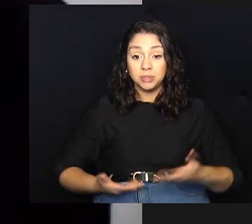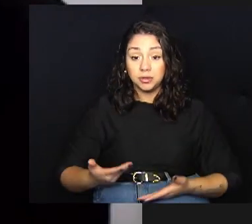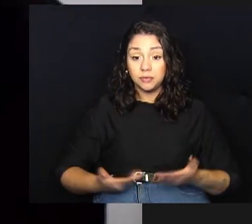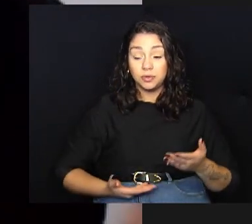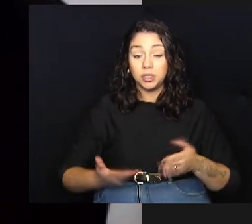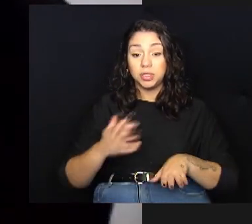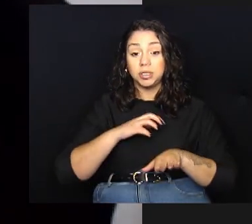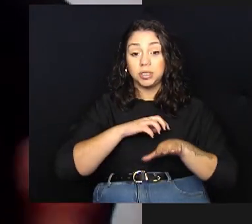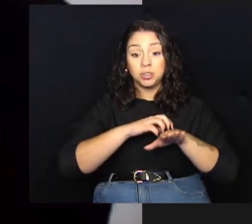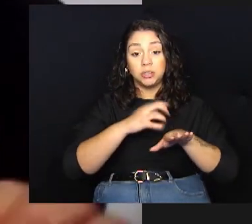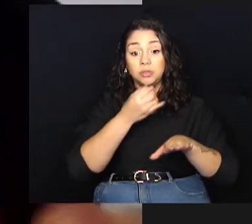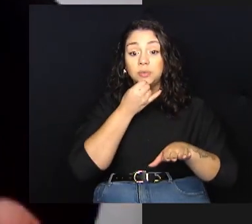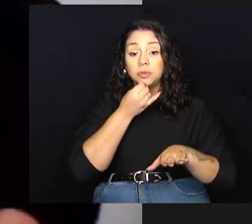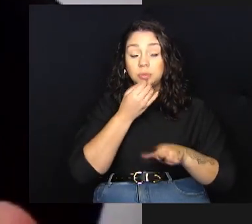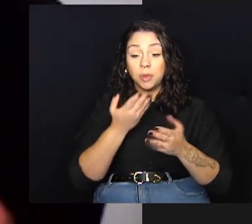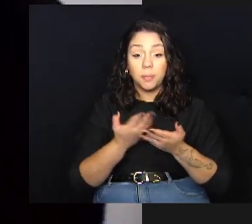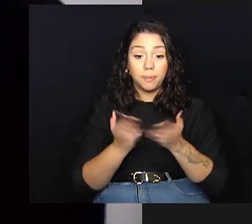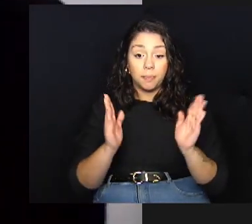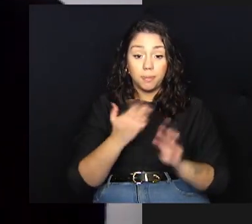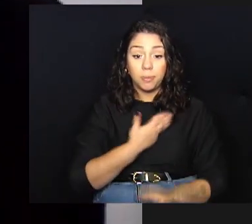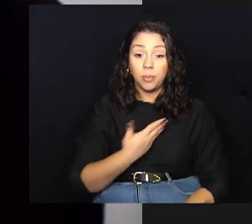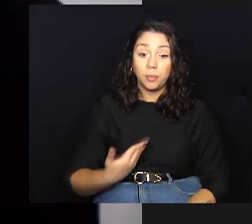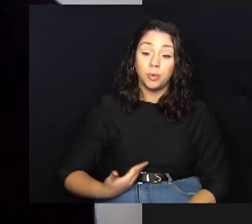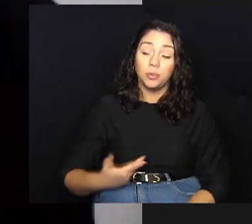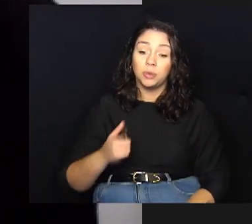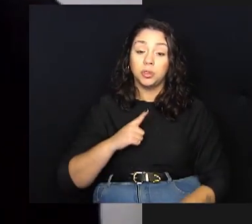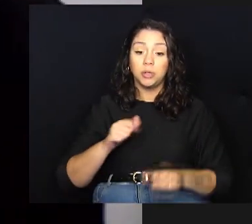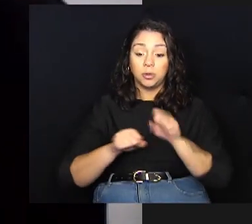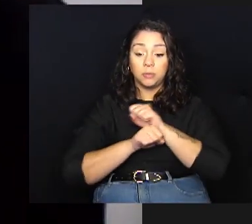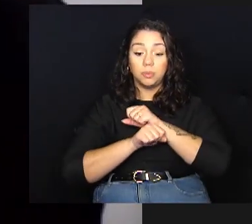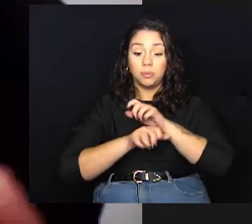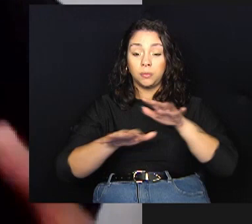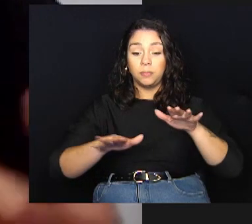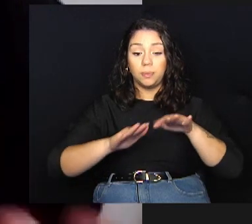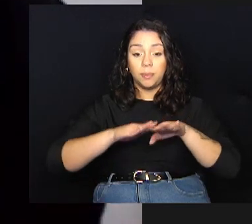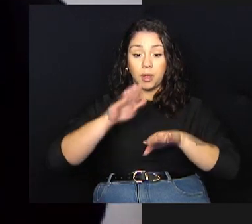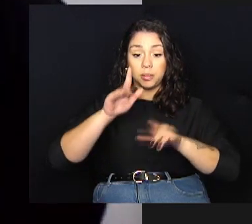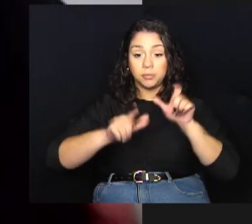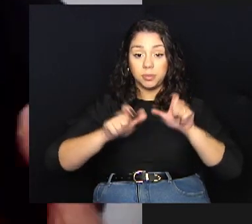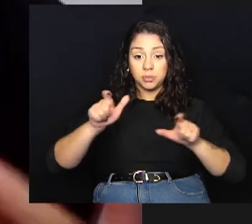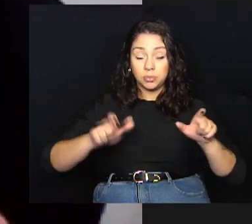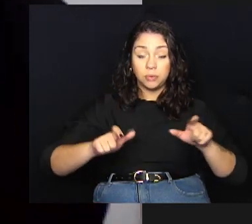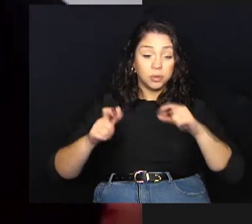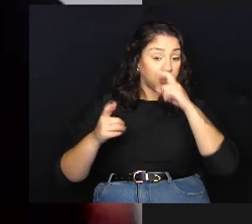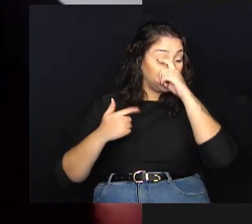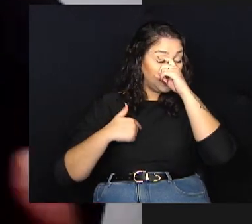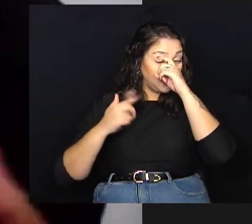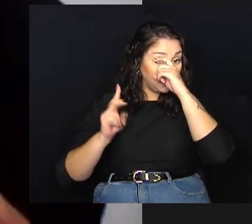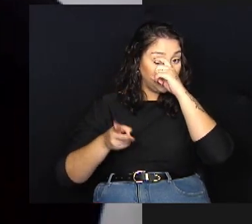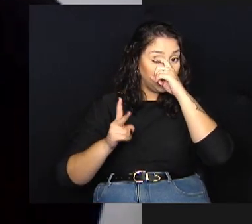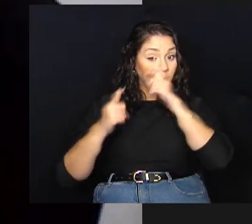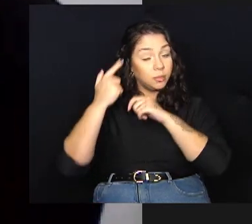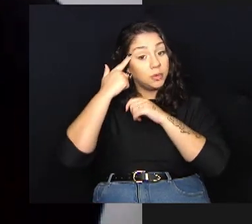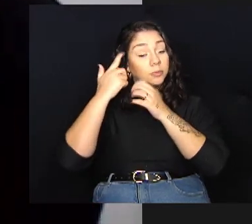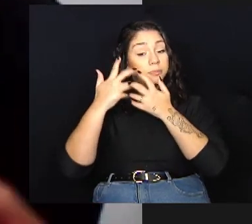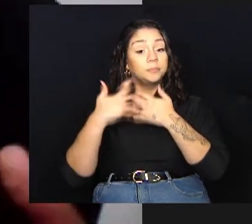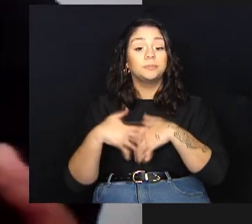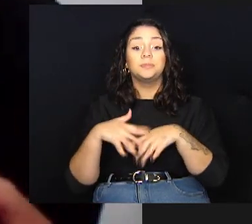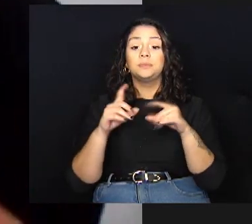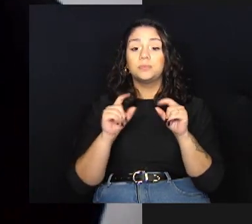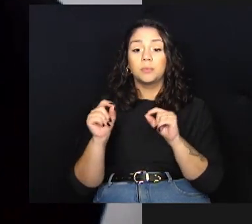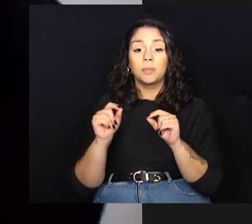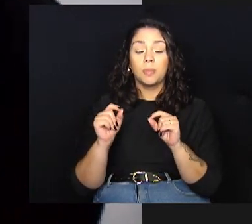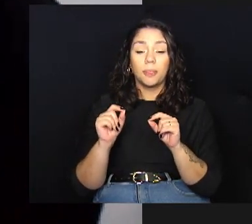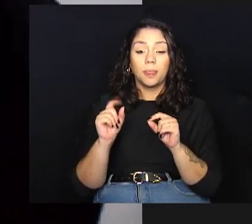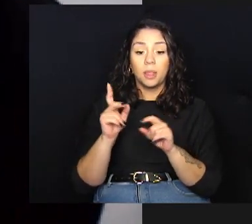transporte por exemplo público né pode atingir um número maior de pessoas então eu sempre gosto de pensar que